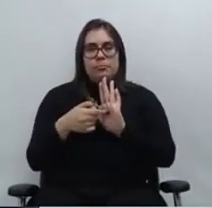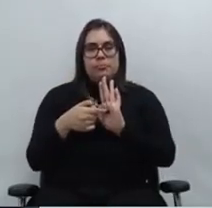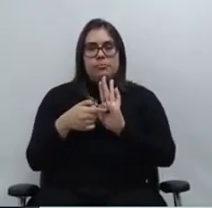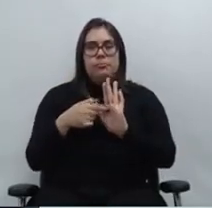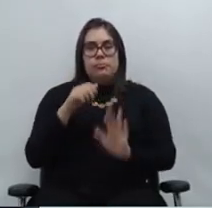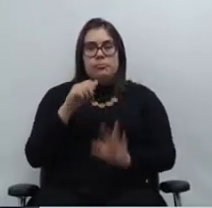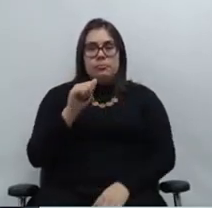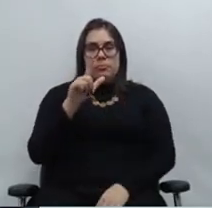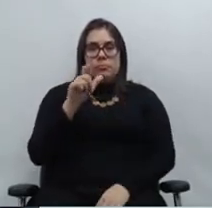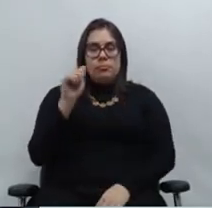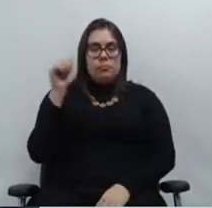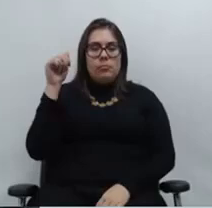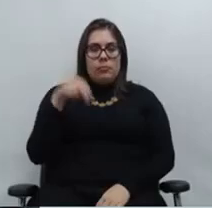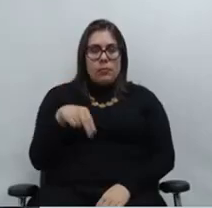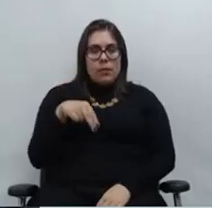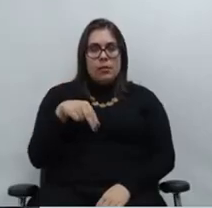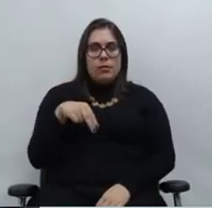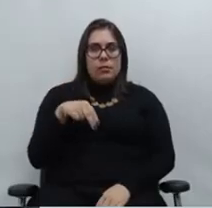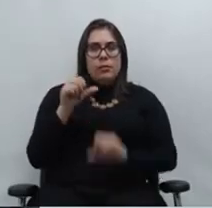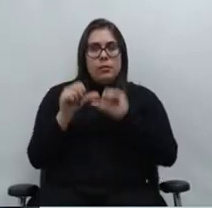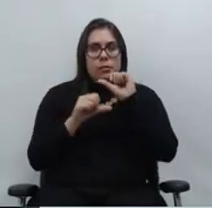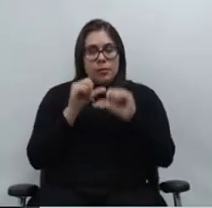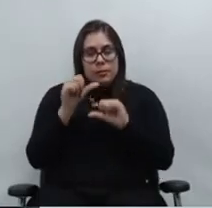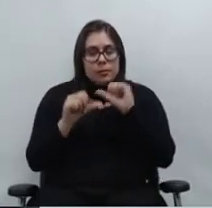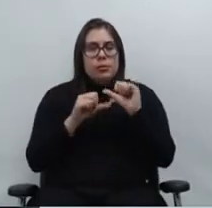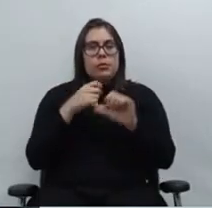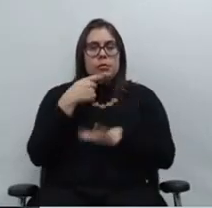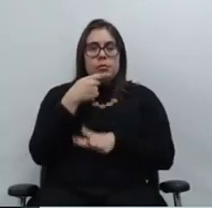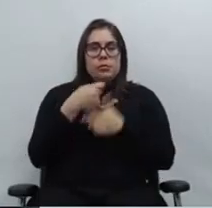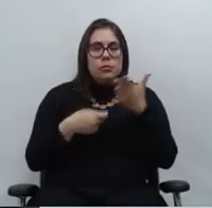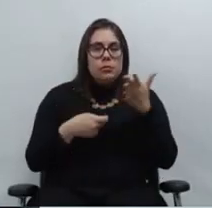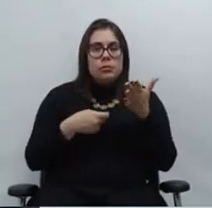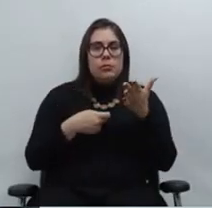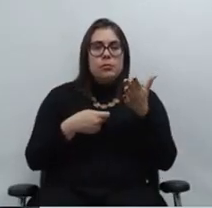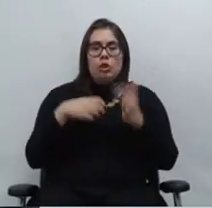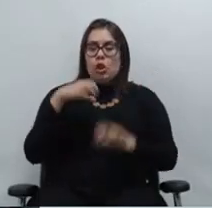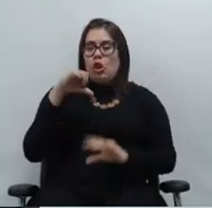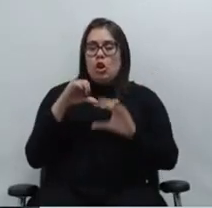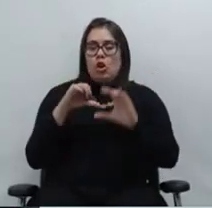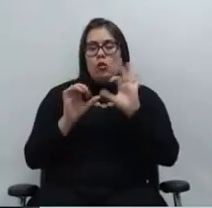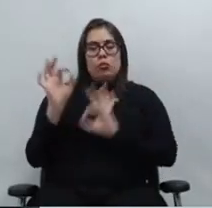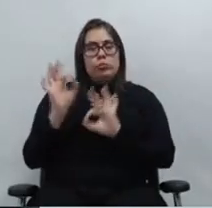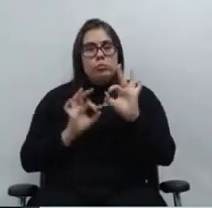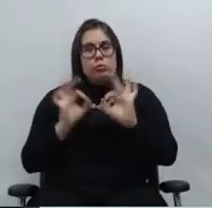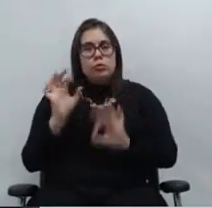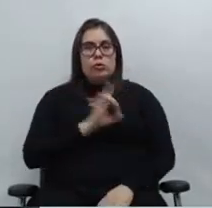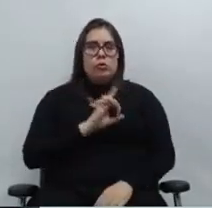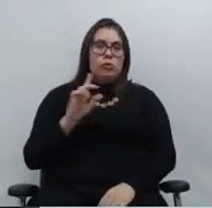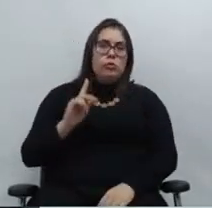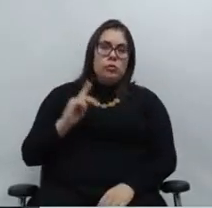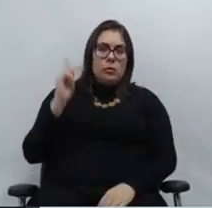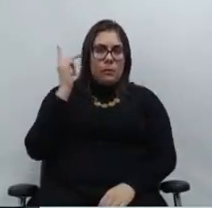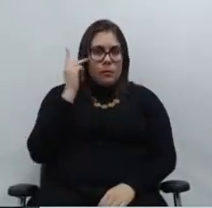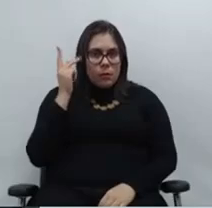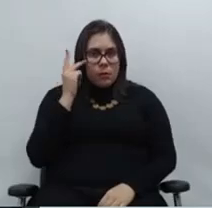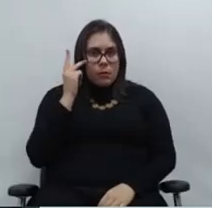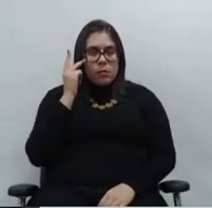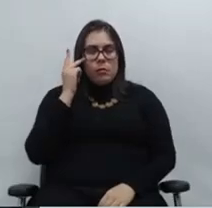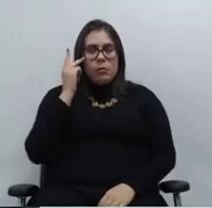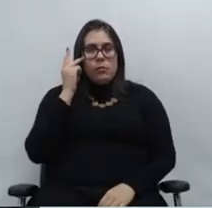Alan. Com as referidas alterações de redação, voto pela aprovação do 9º Plano de Atuação da Defensoria Pública do Estado de São